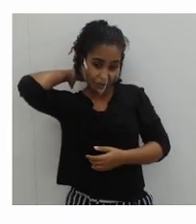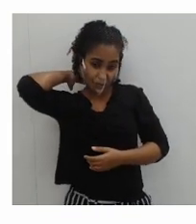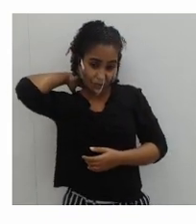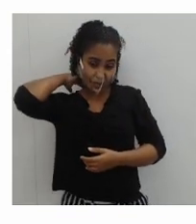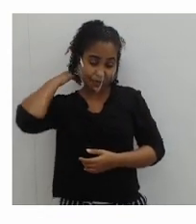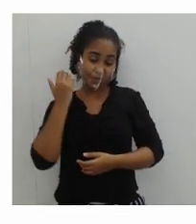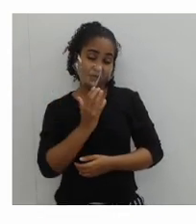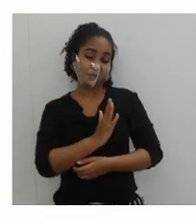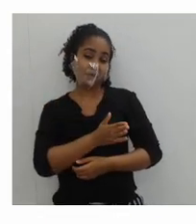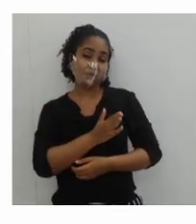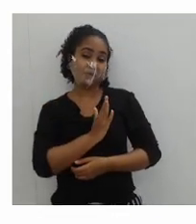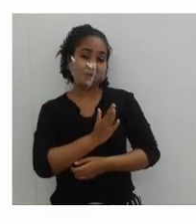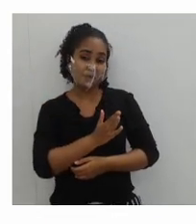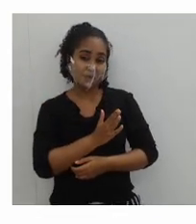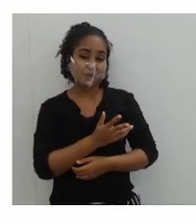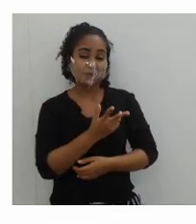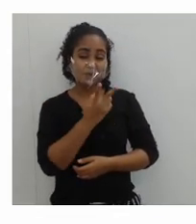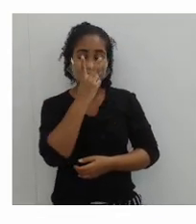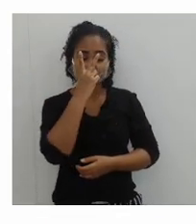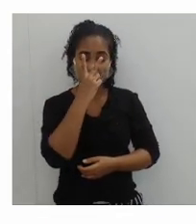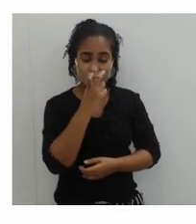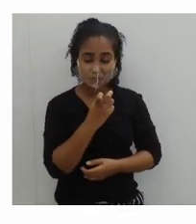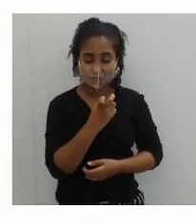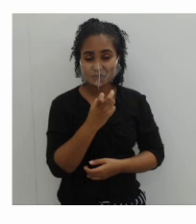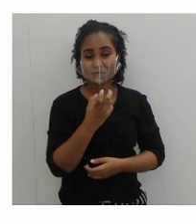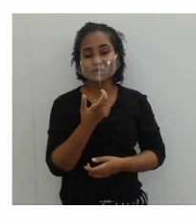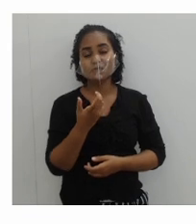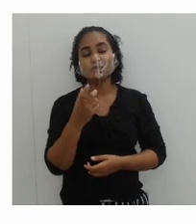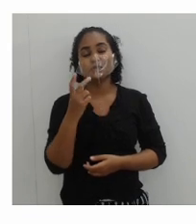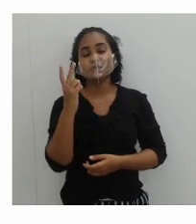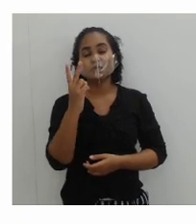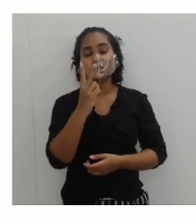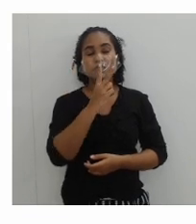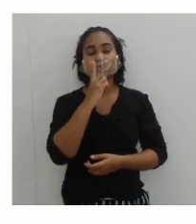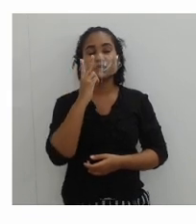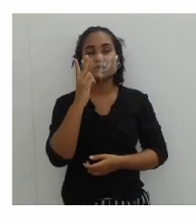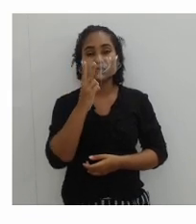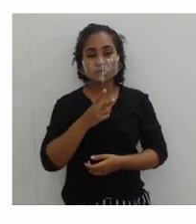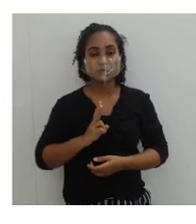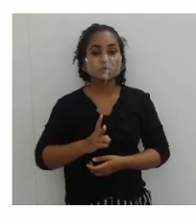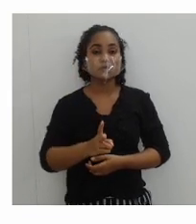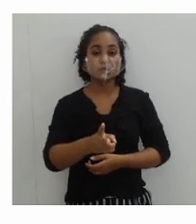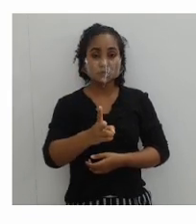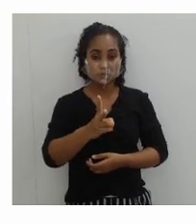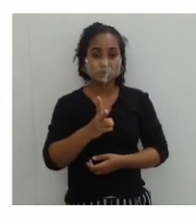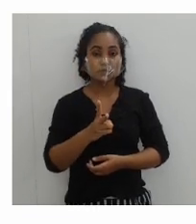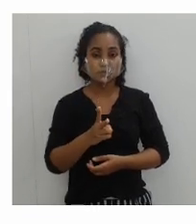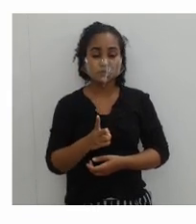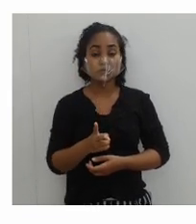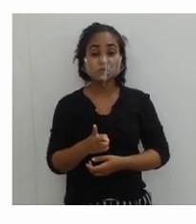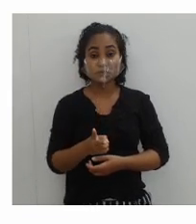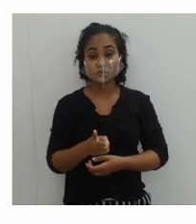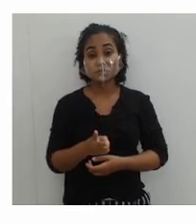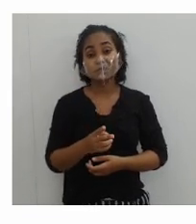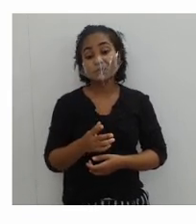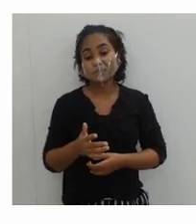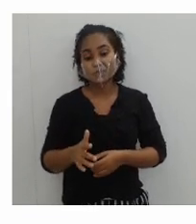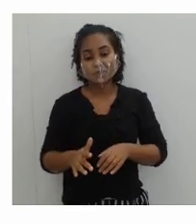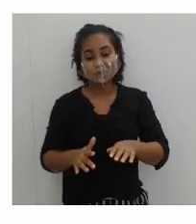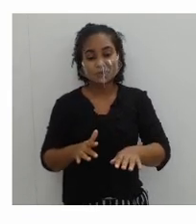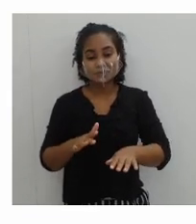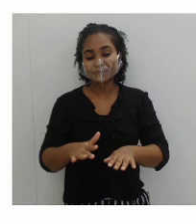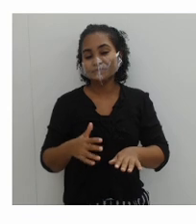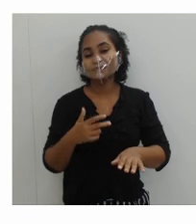muitos problemas, cegueira, problemas de tonturas intensas. A pessoa pode chegar até a ficar sem mobilização,